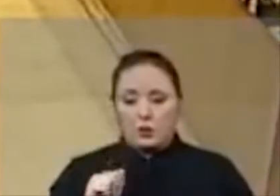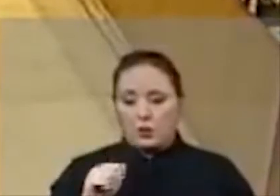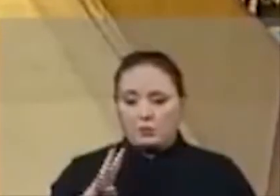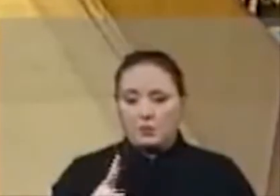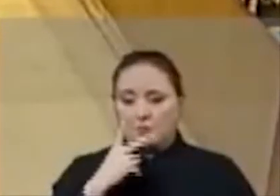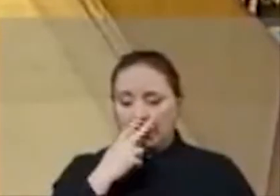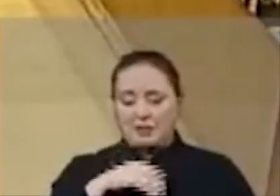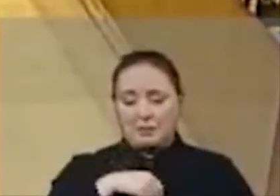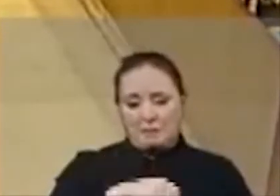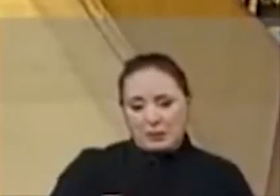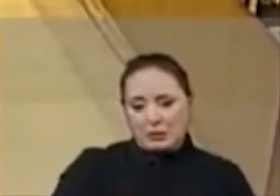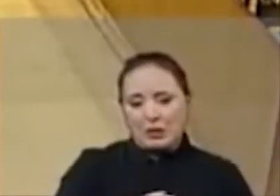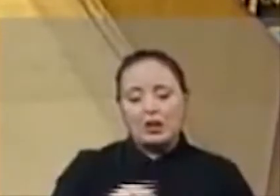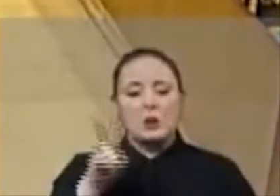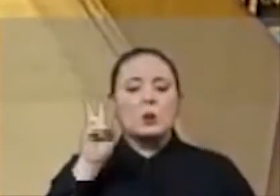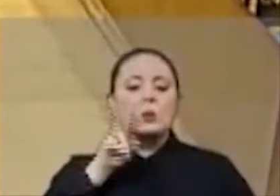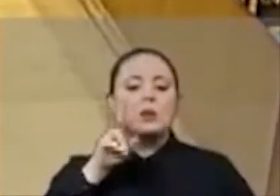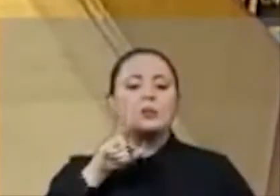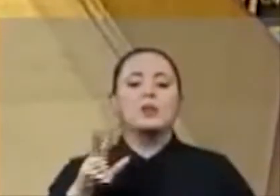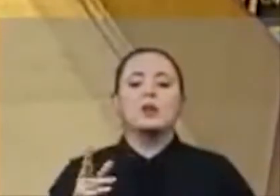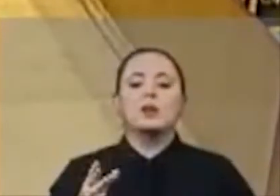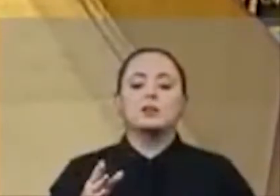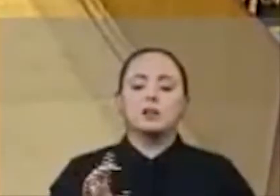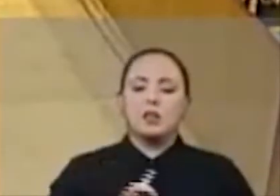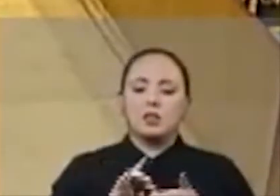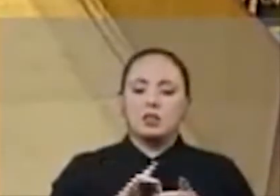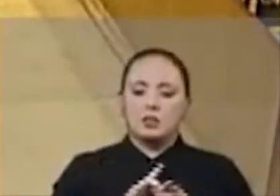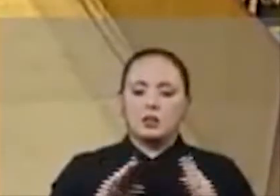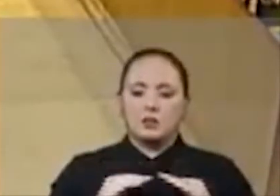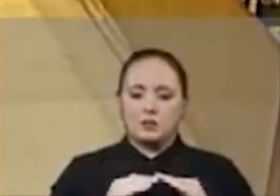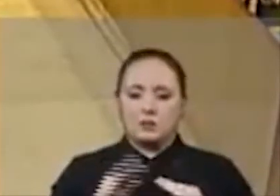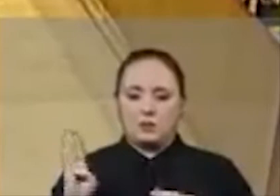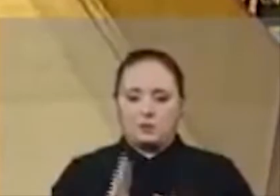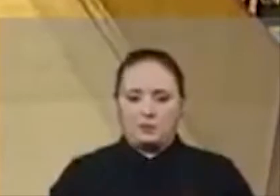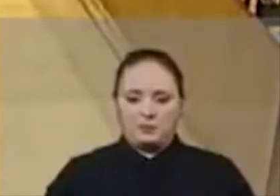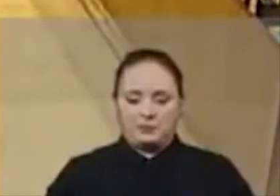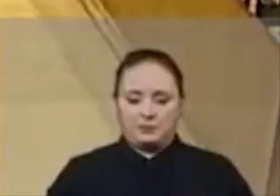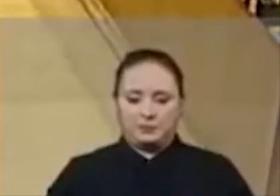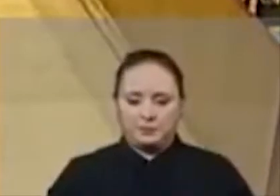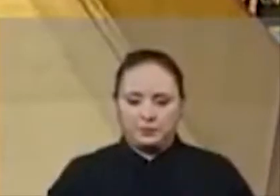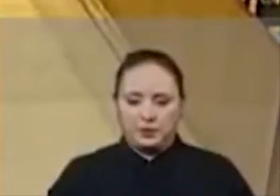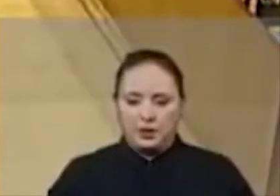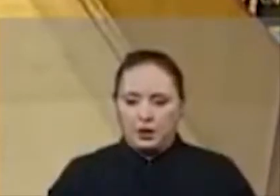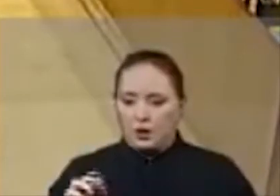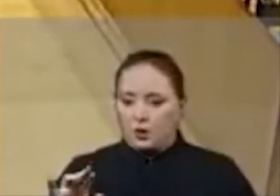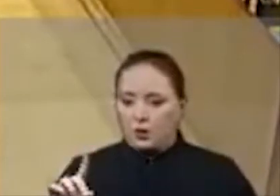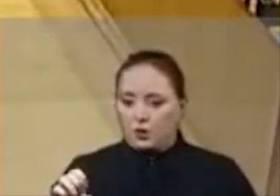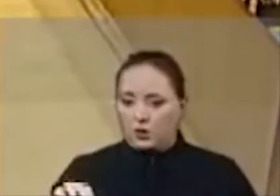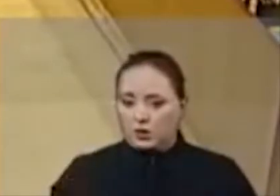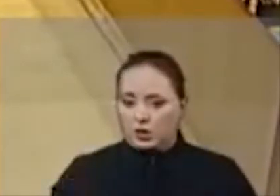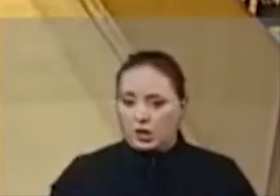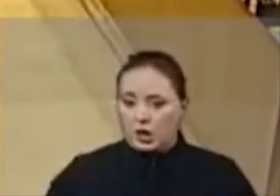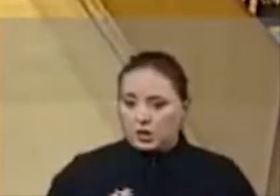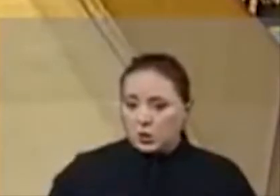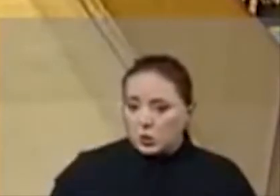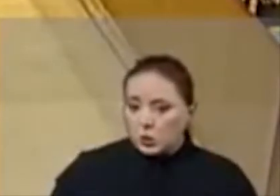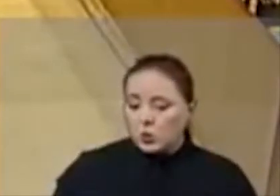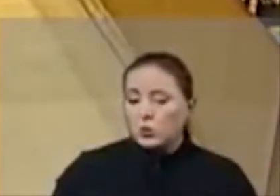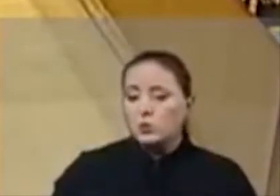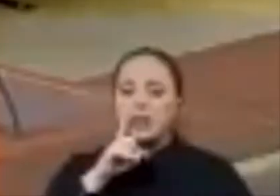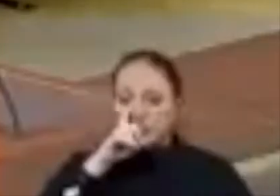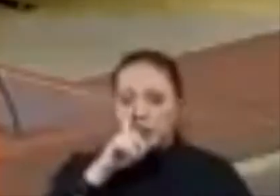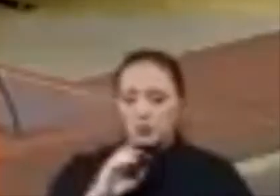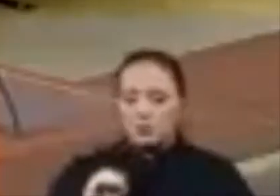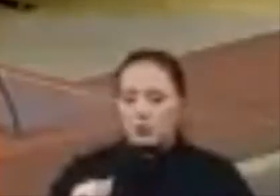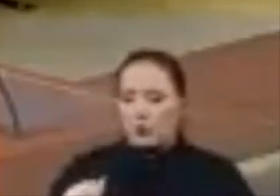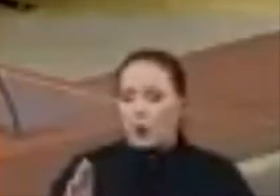da democracia brasileira. E a ordem é o que é porque ela tem a advocacia